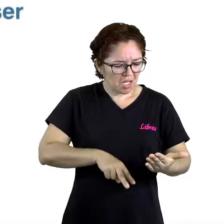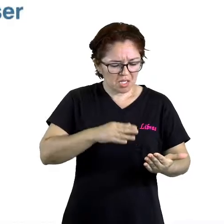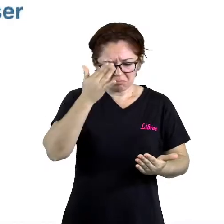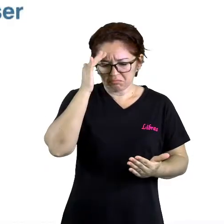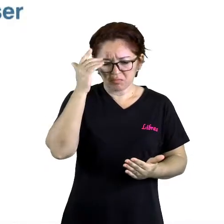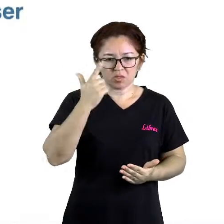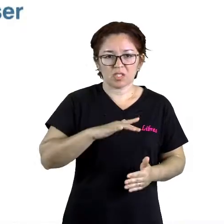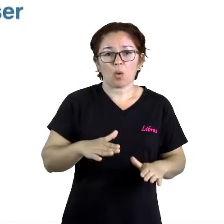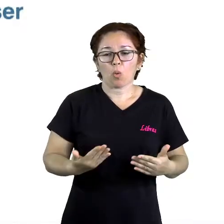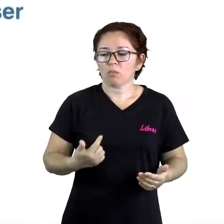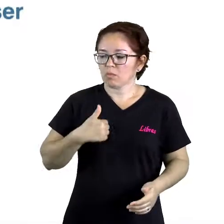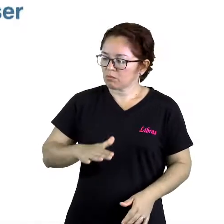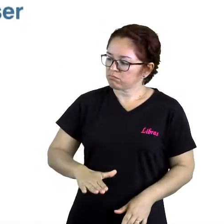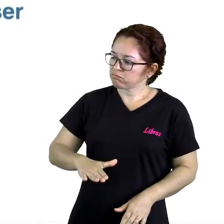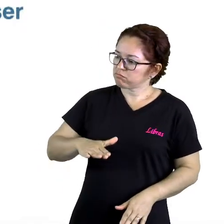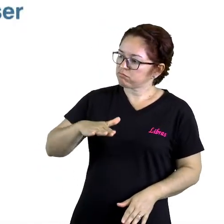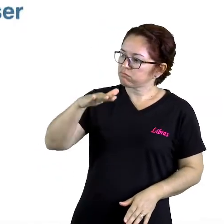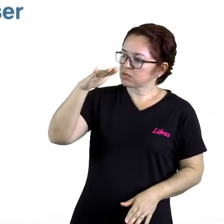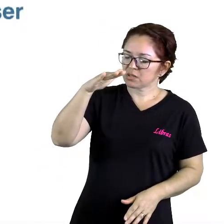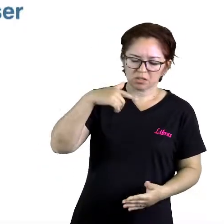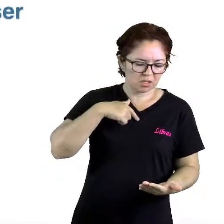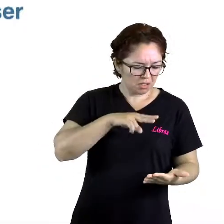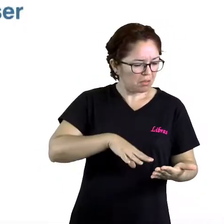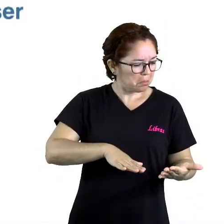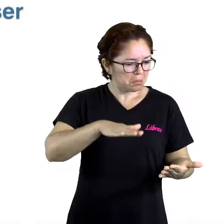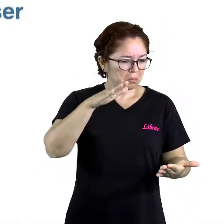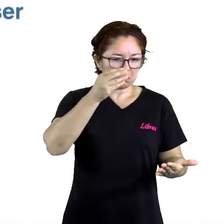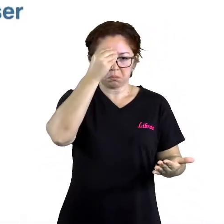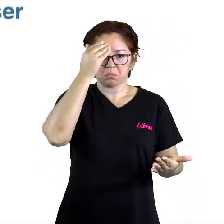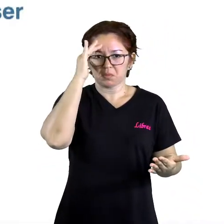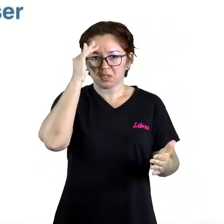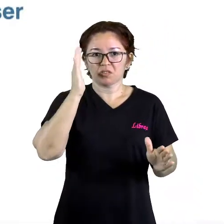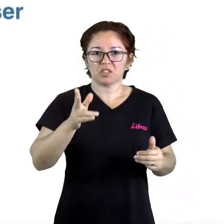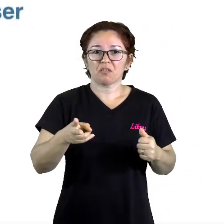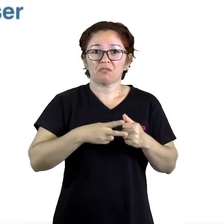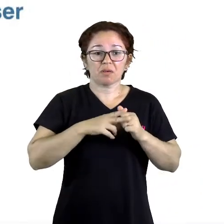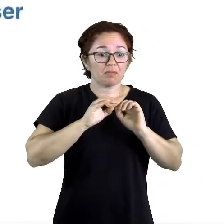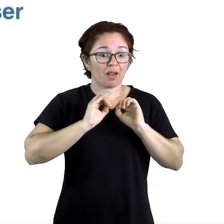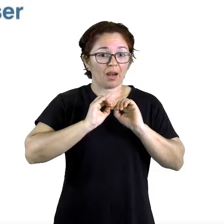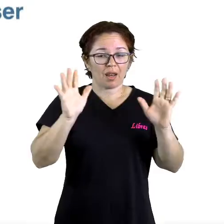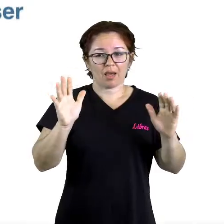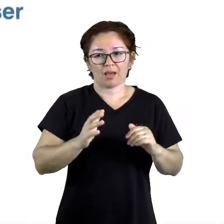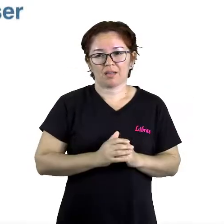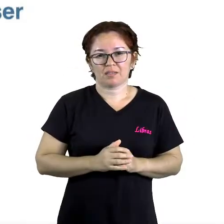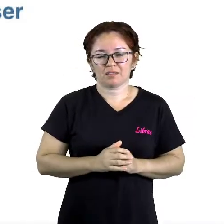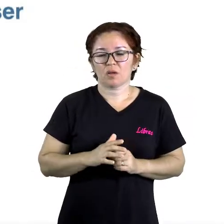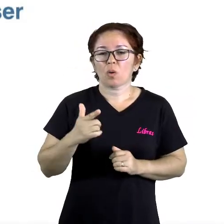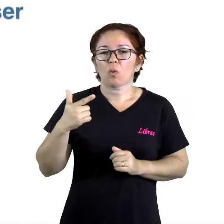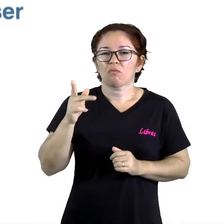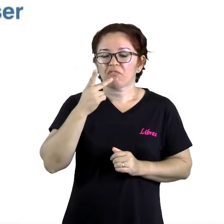completo. Nessa pequena cidade é uma expressão que dá a ideia de lugar,